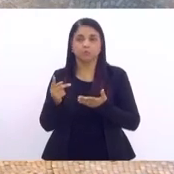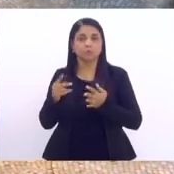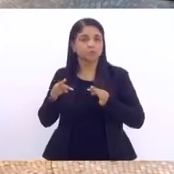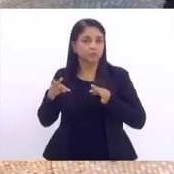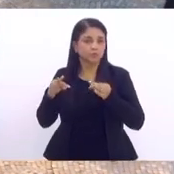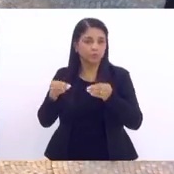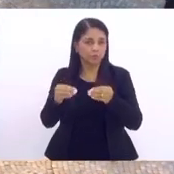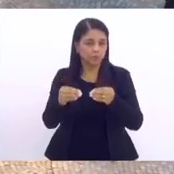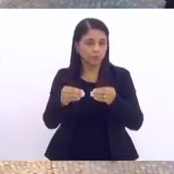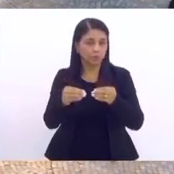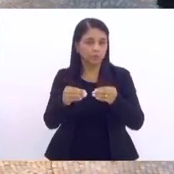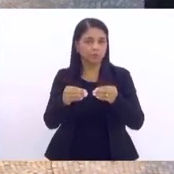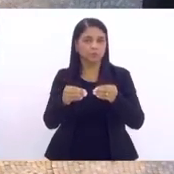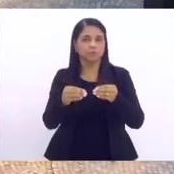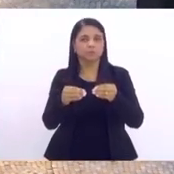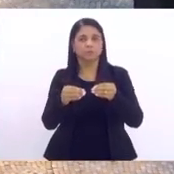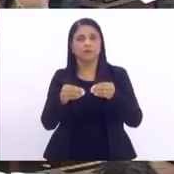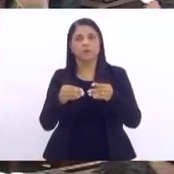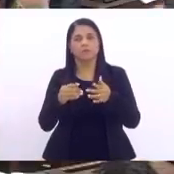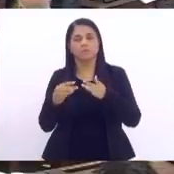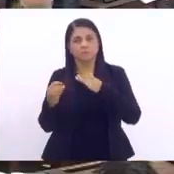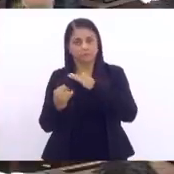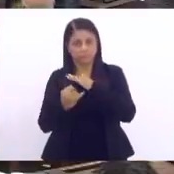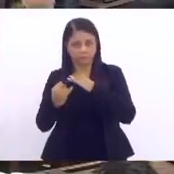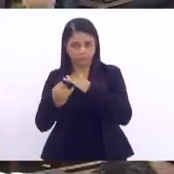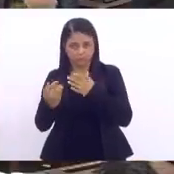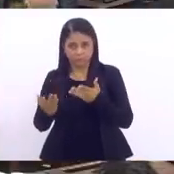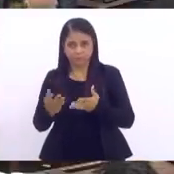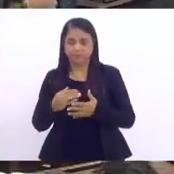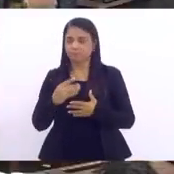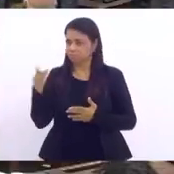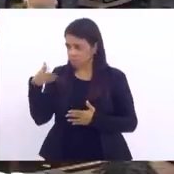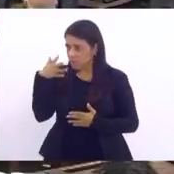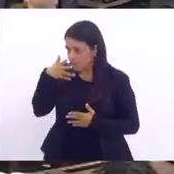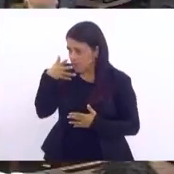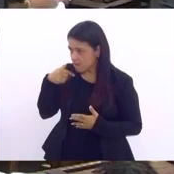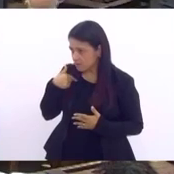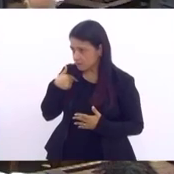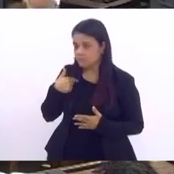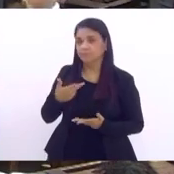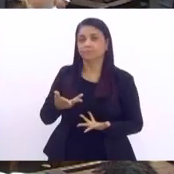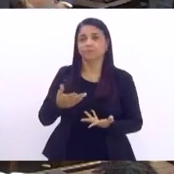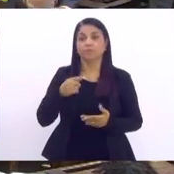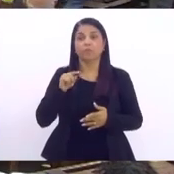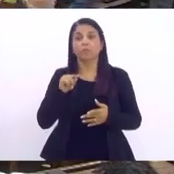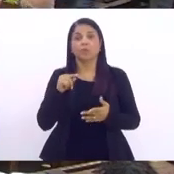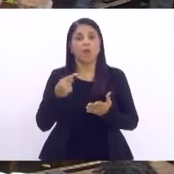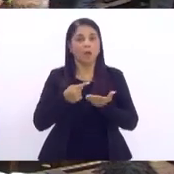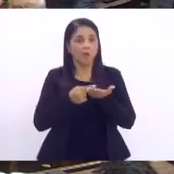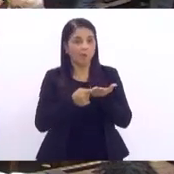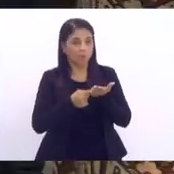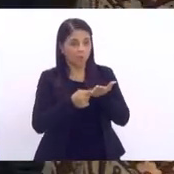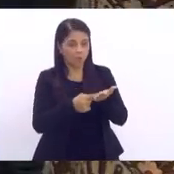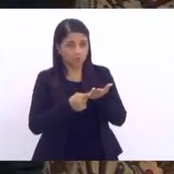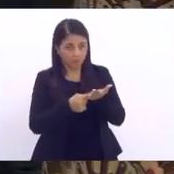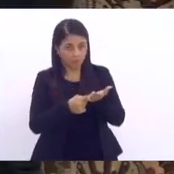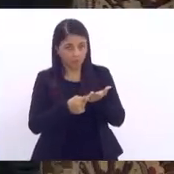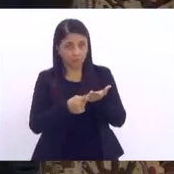de todas as partes. Só me dar uma parte? Claro. É que o que está acordado, deputado Marta Rocha, é que esta emenda